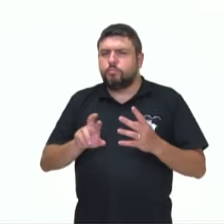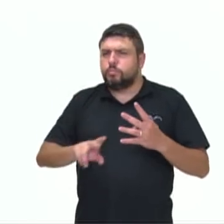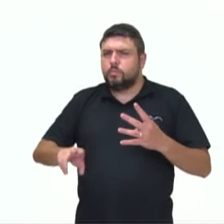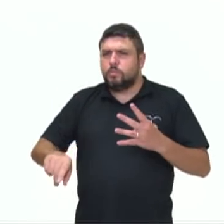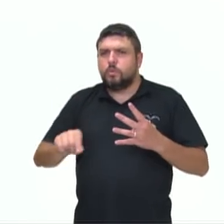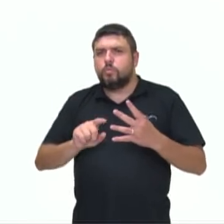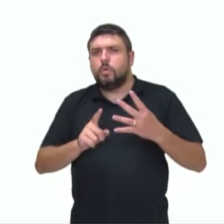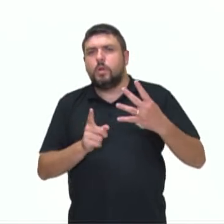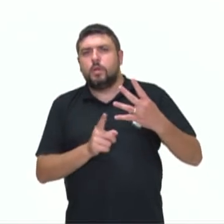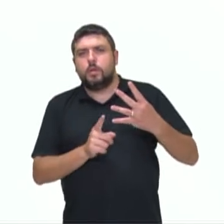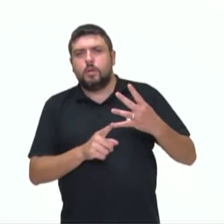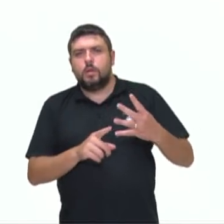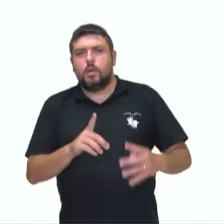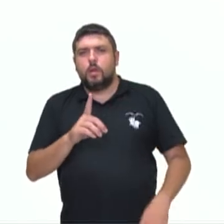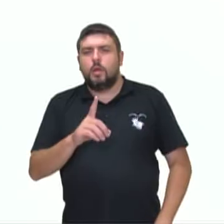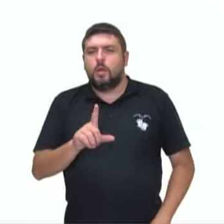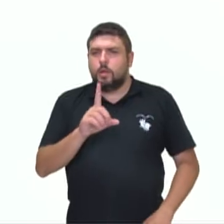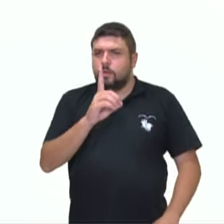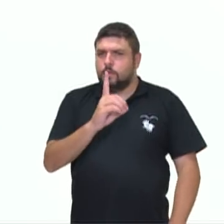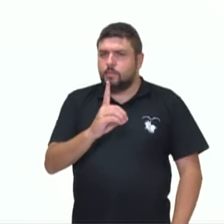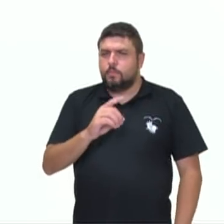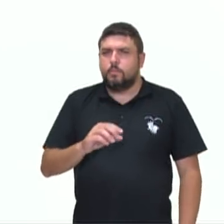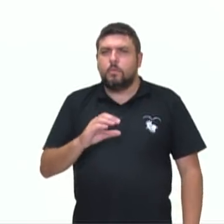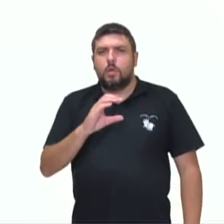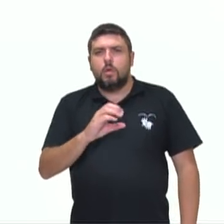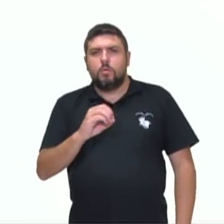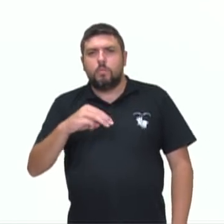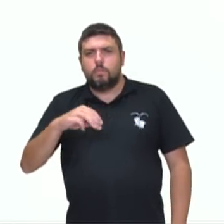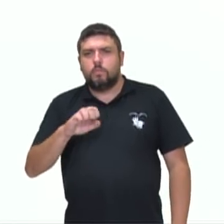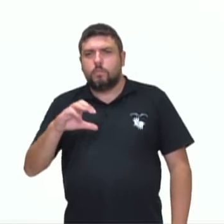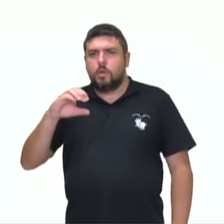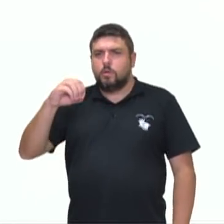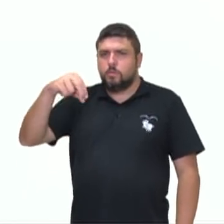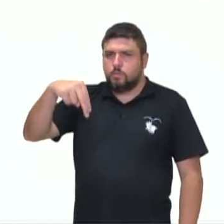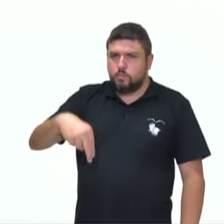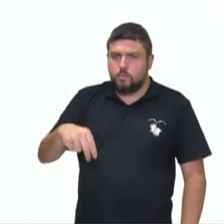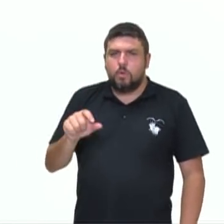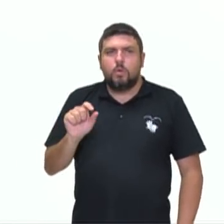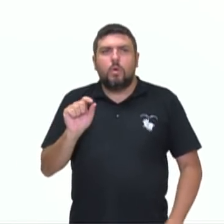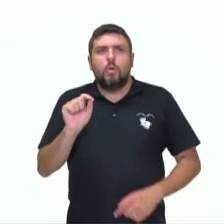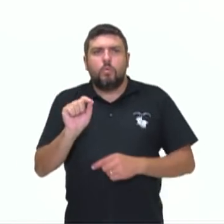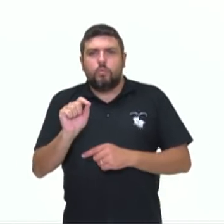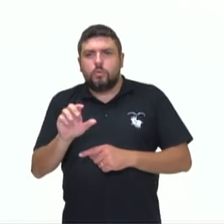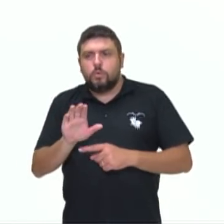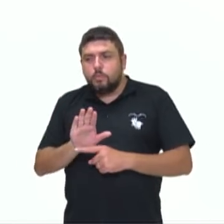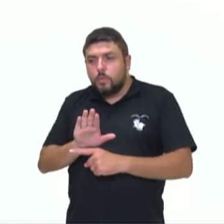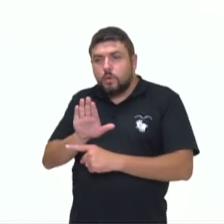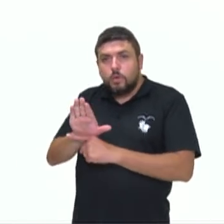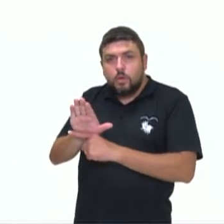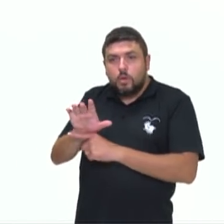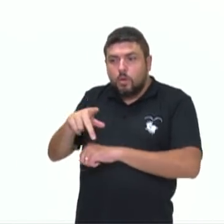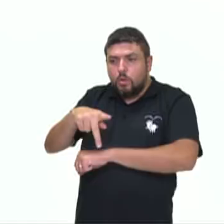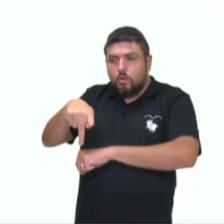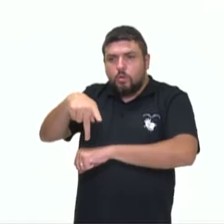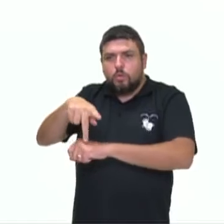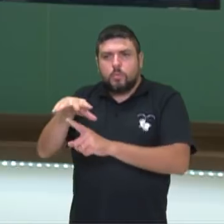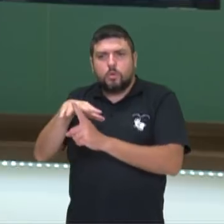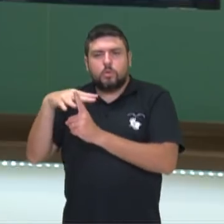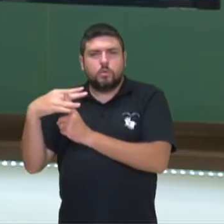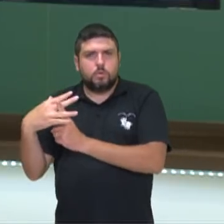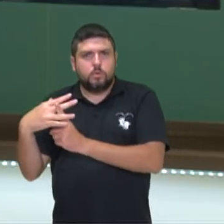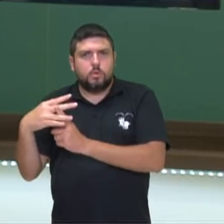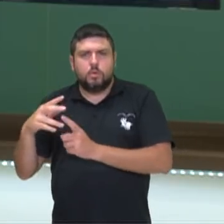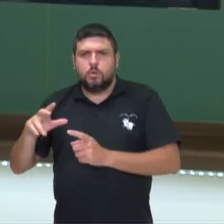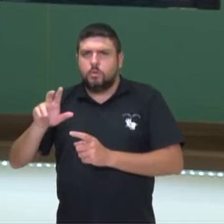letra D, o Comecon, que foi criado para auxiliar o desenvolvimento dos países que adotavam a economia socialista e não a